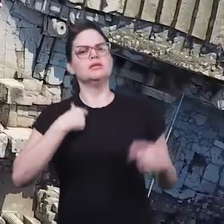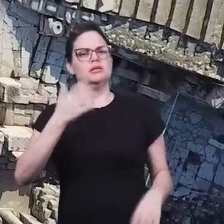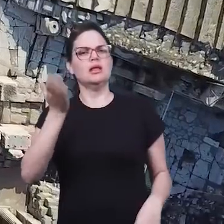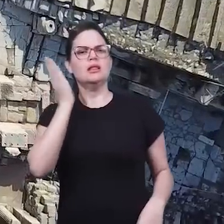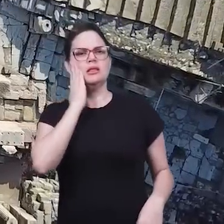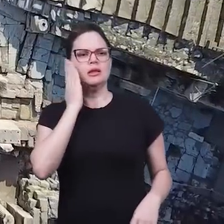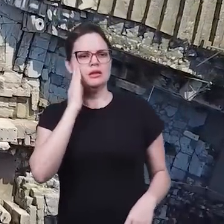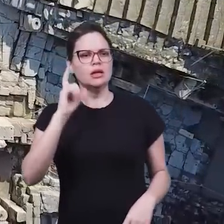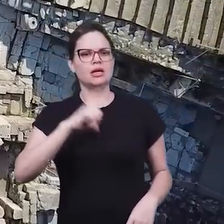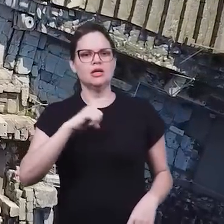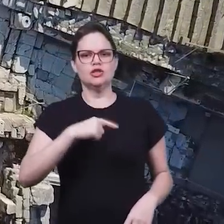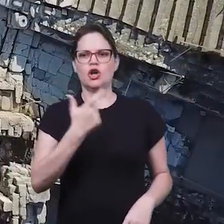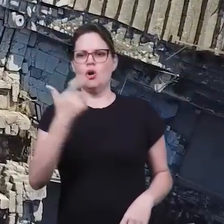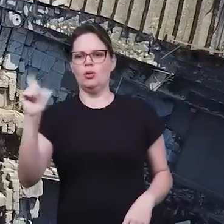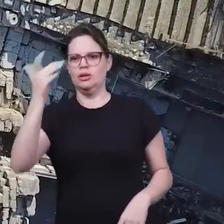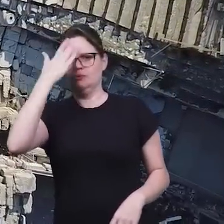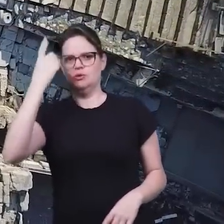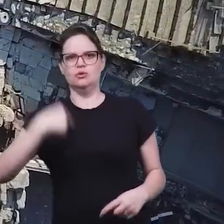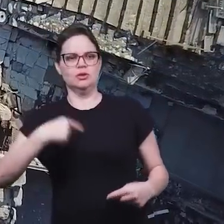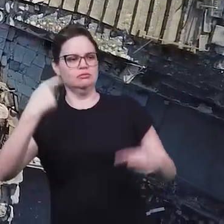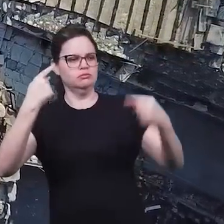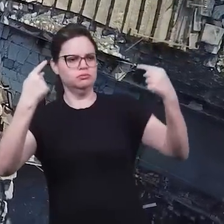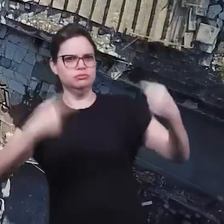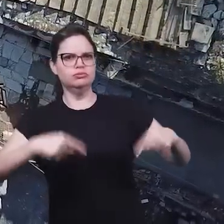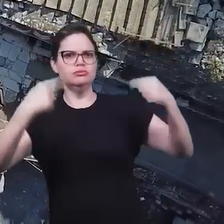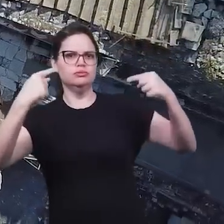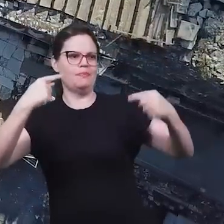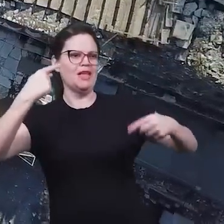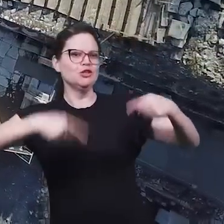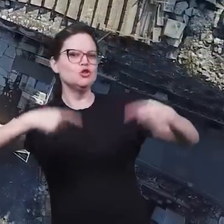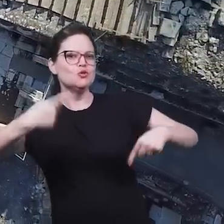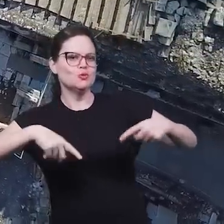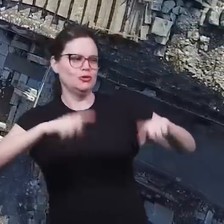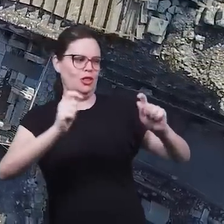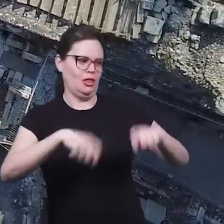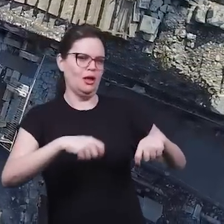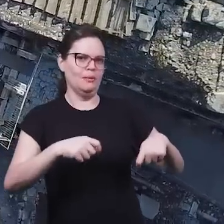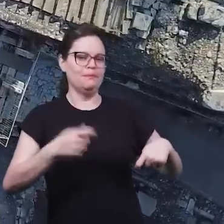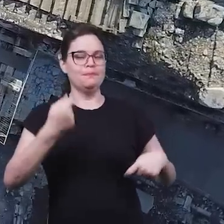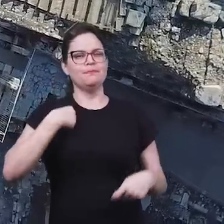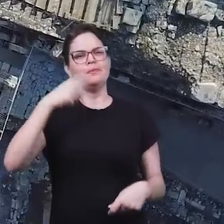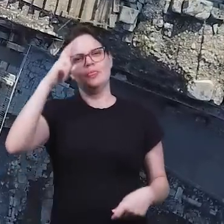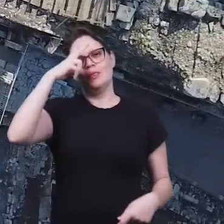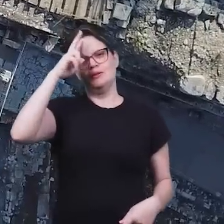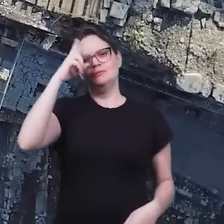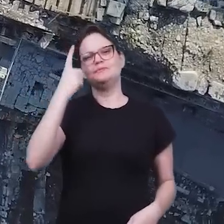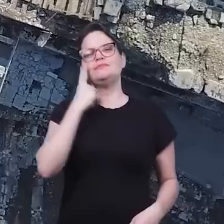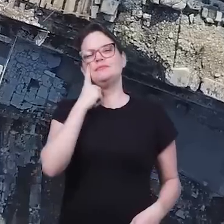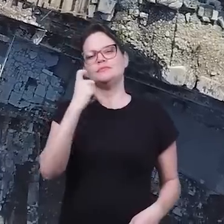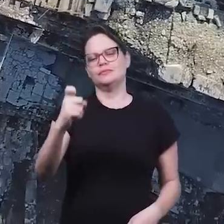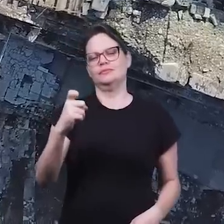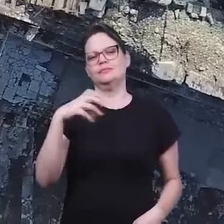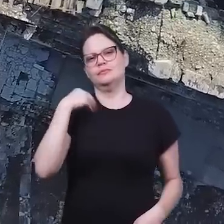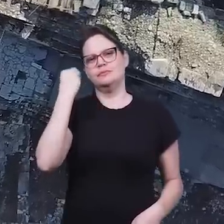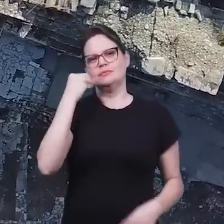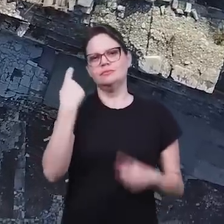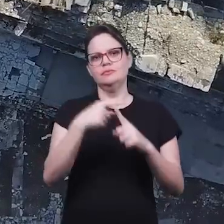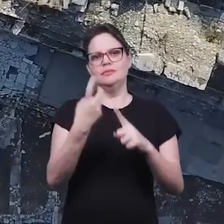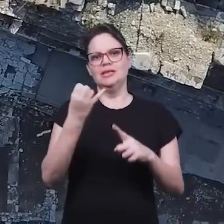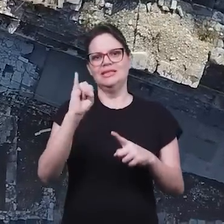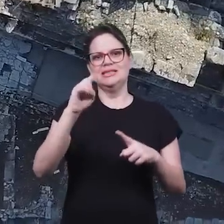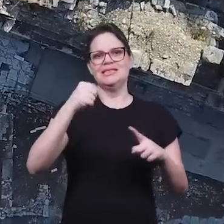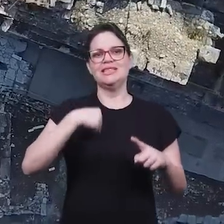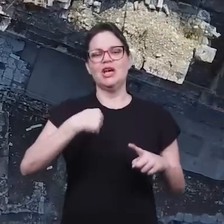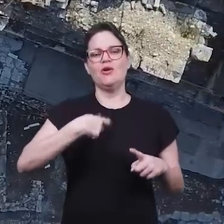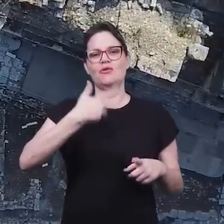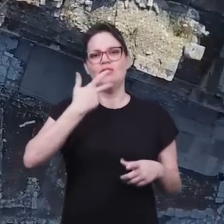também às réplicas. Então era um lugar onde se recebia também as réplicas. E eu me lembro até de uma experiência interessante, porque é um local onde a gente fala no alto e